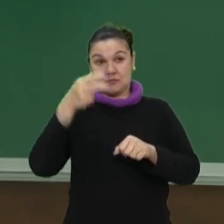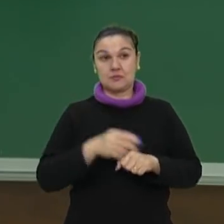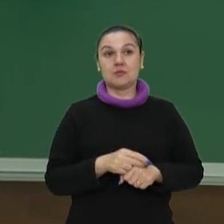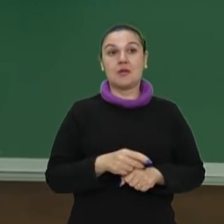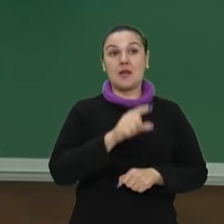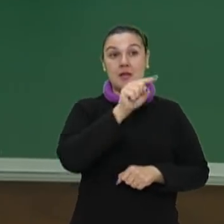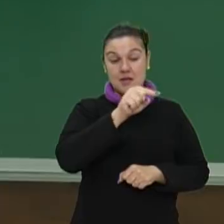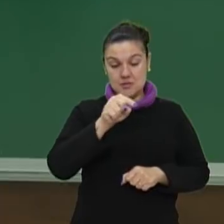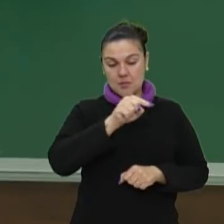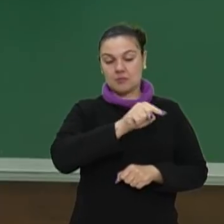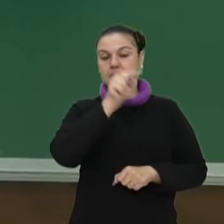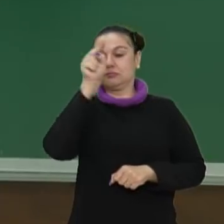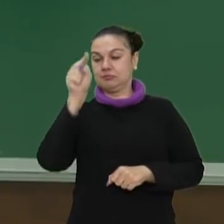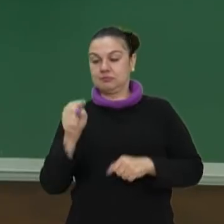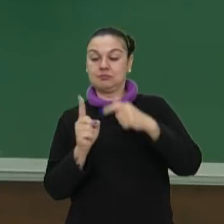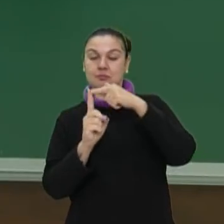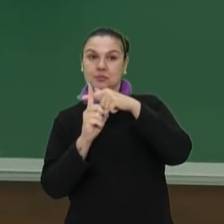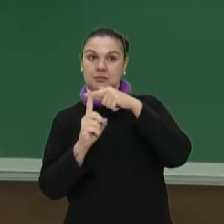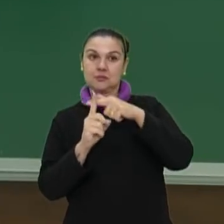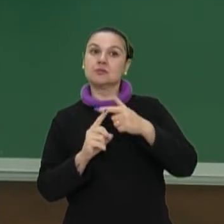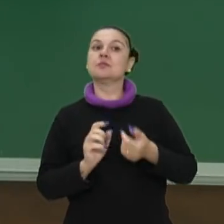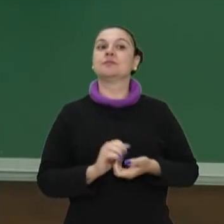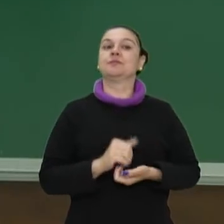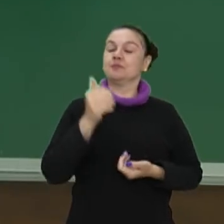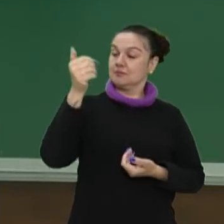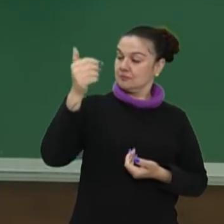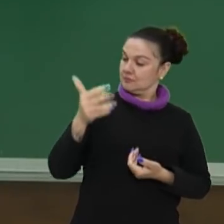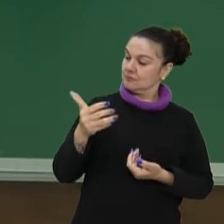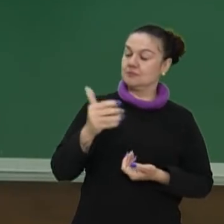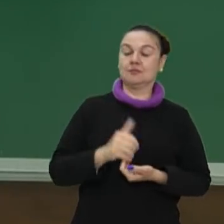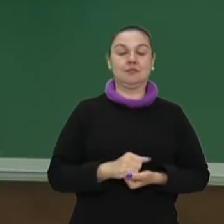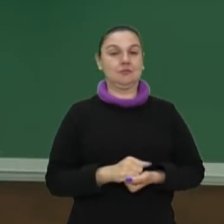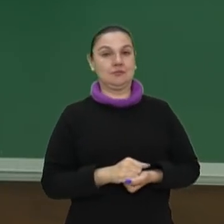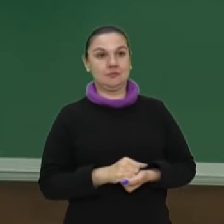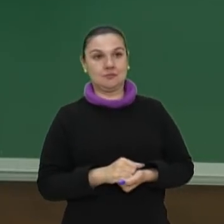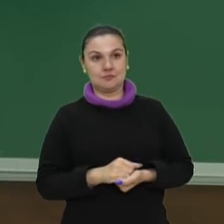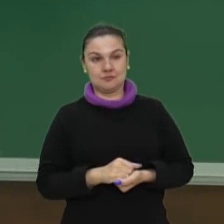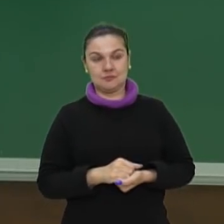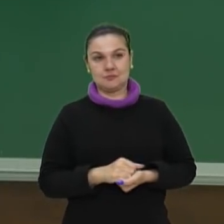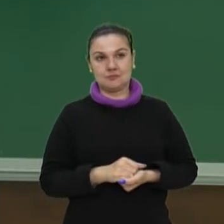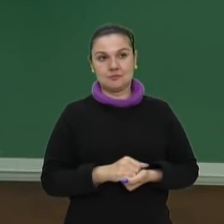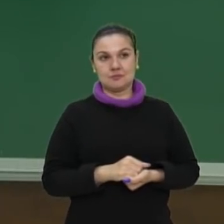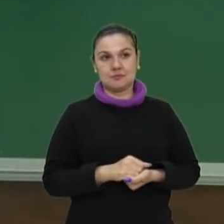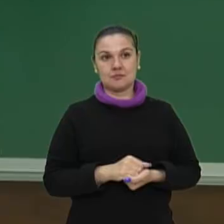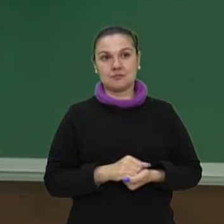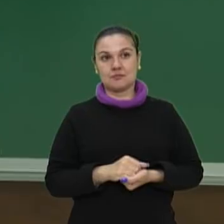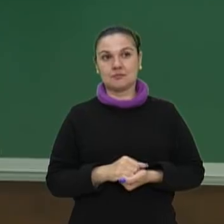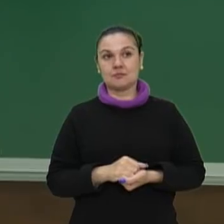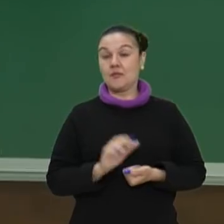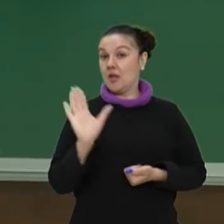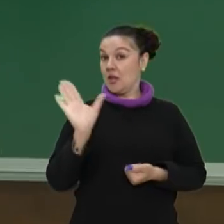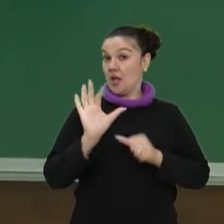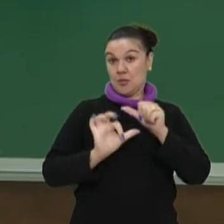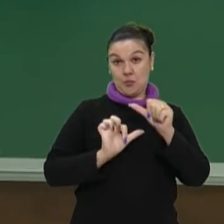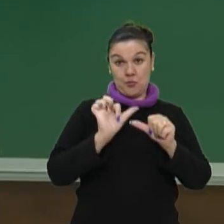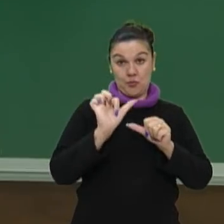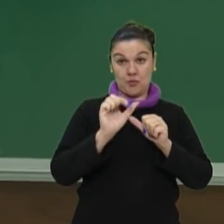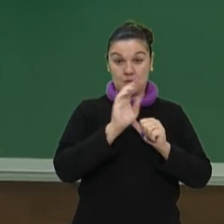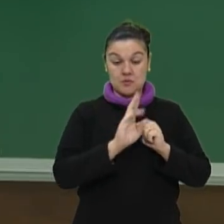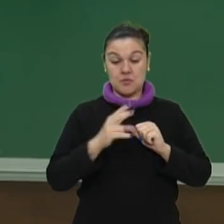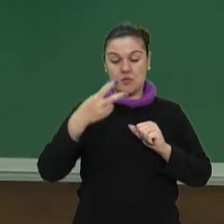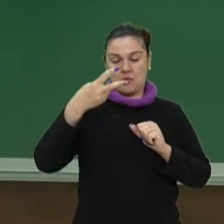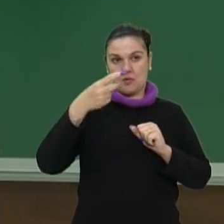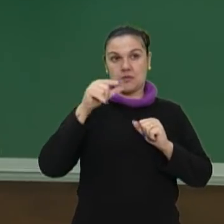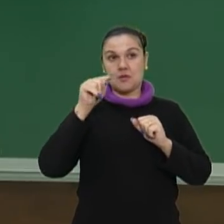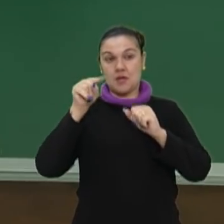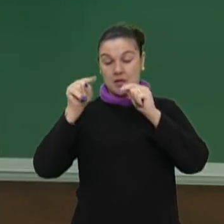tornar esse 4ac positivo. Ou seja, vai ficar b ao quadrado, esse primeiro b ao quadrado aqui de fora. Esse b ao